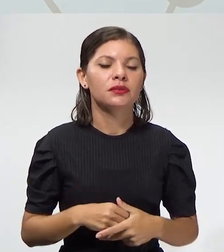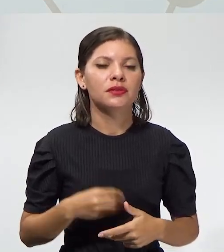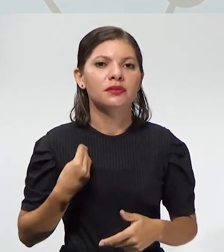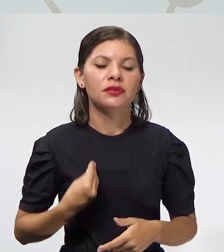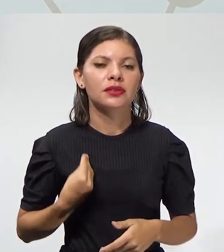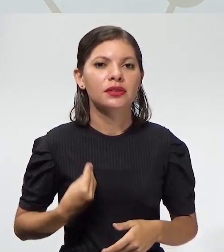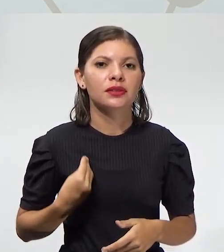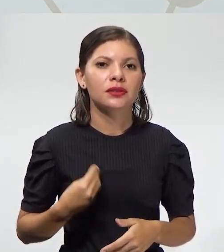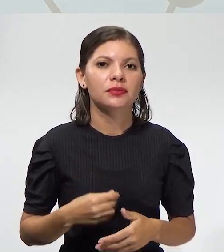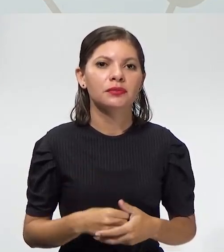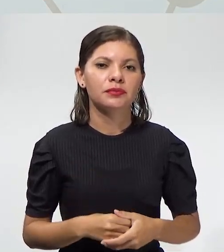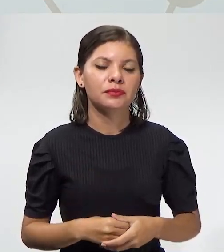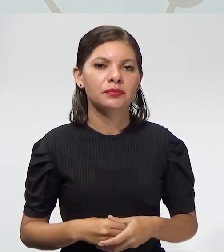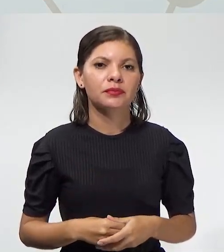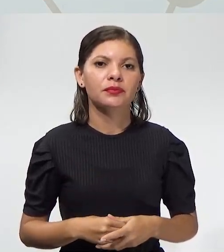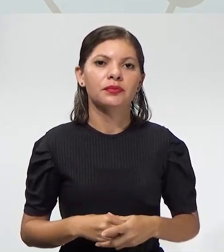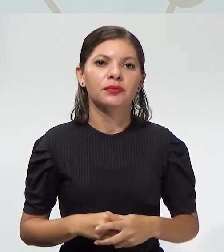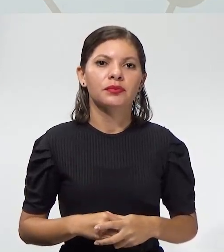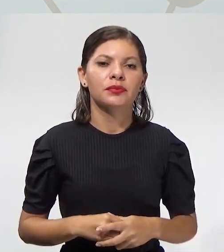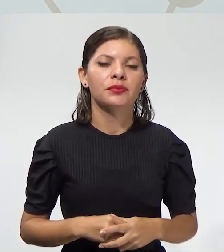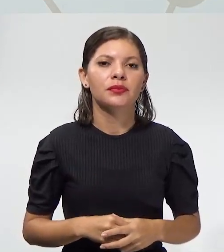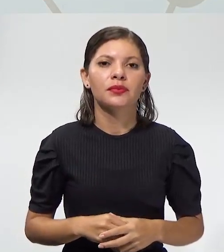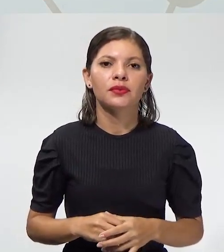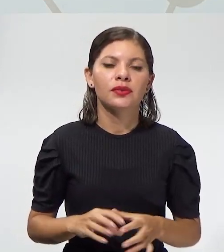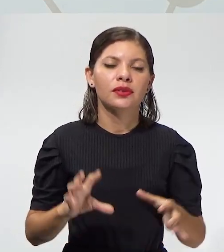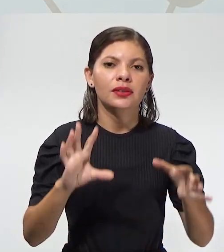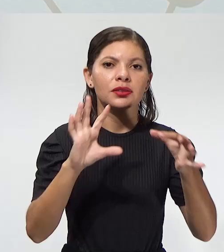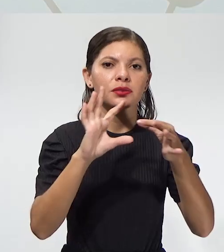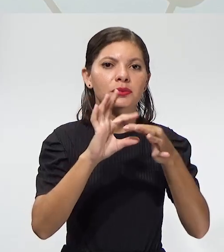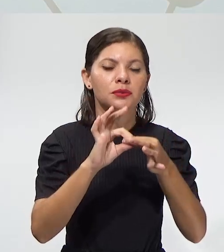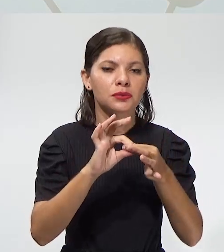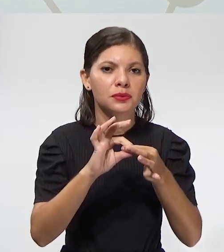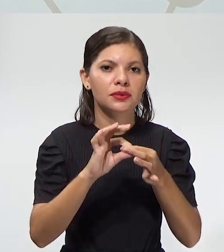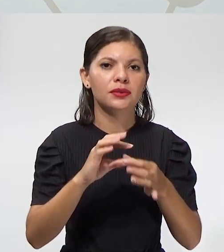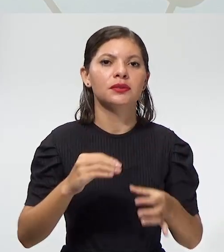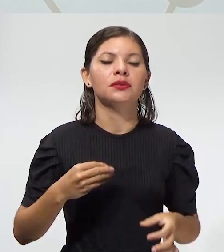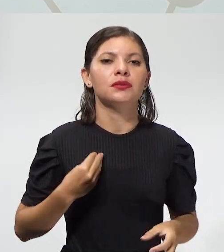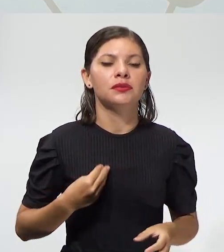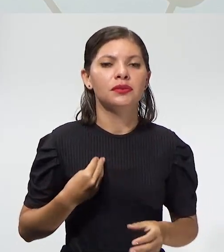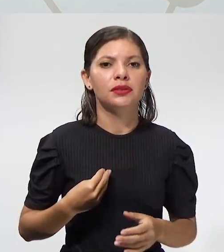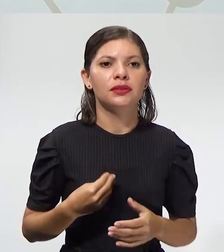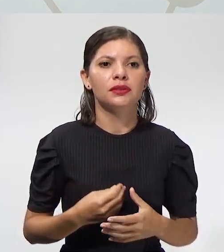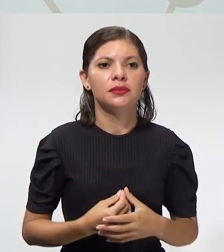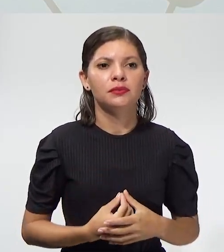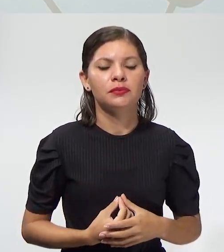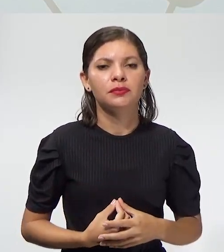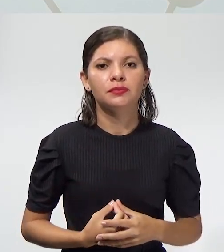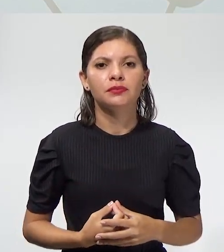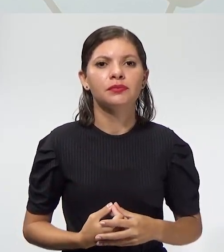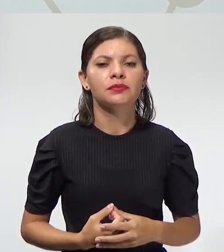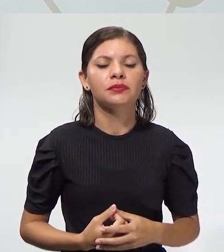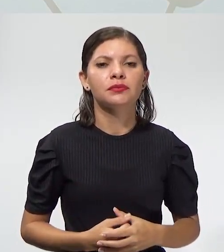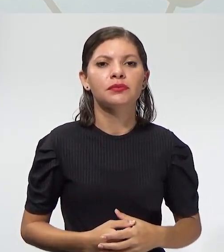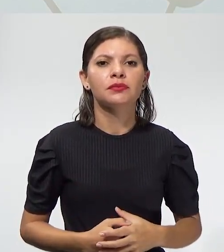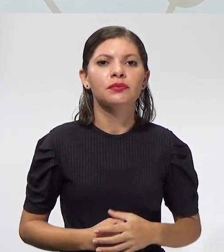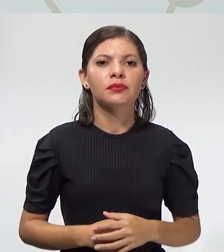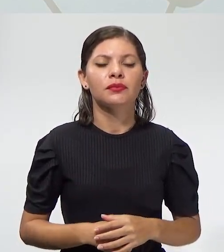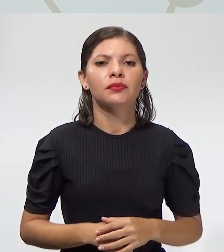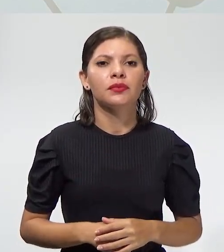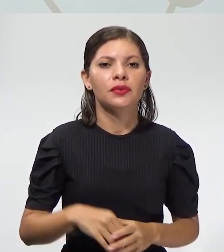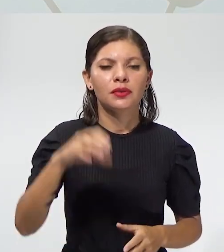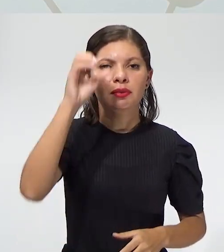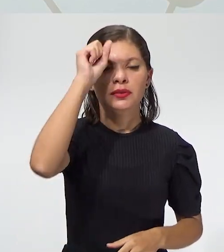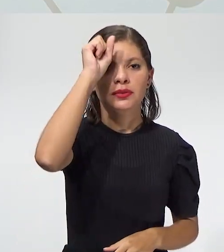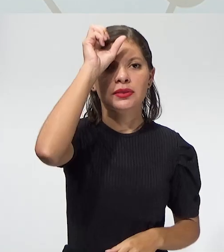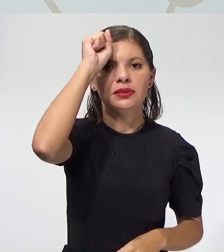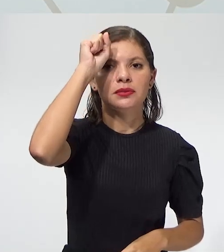sua realidade. Muito pelo contrário. Ela está completamente inserida nessa realidade. E é o que a professora falou, né?